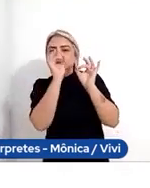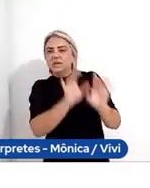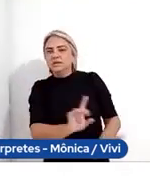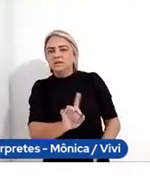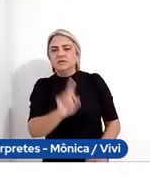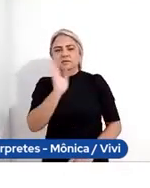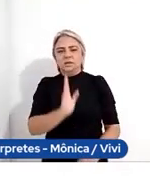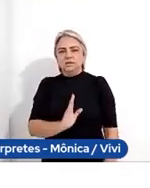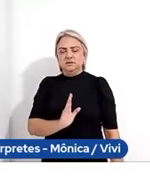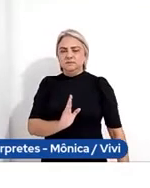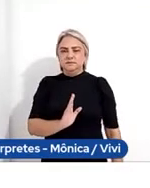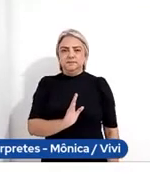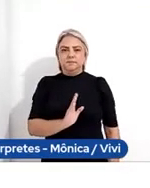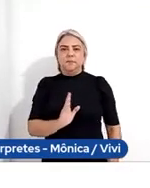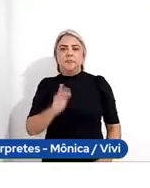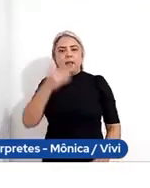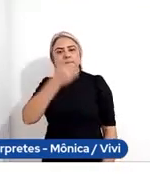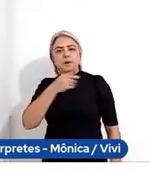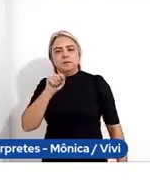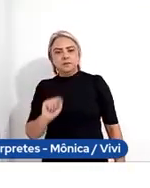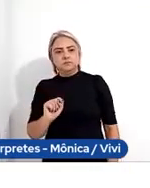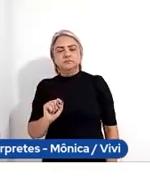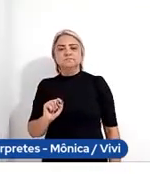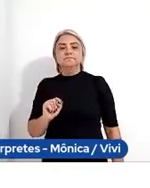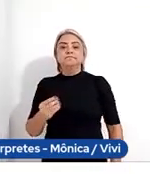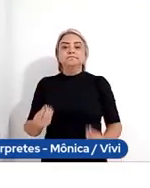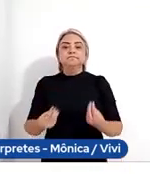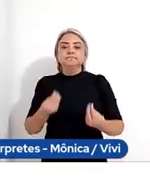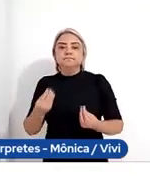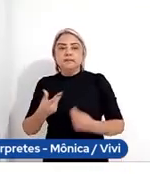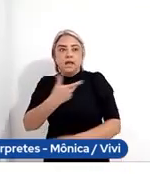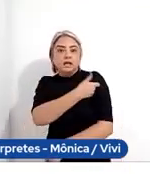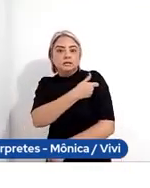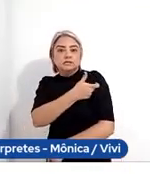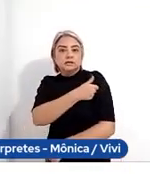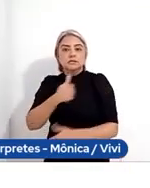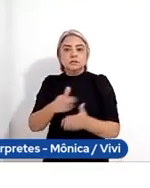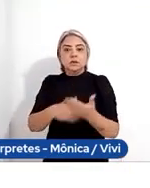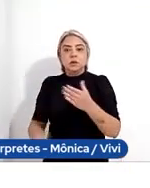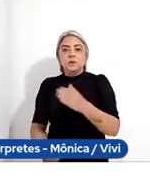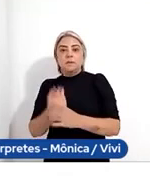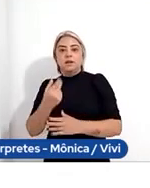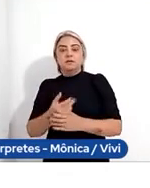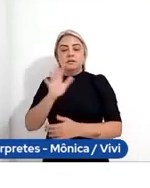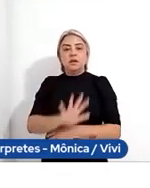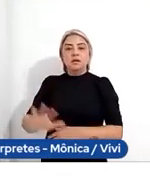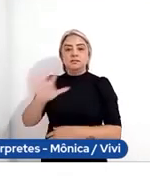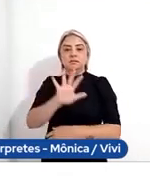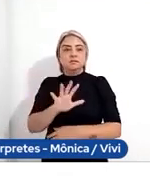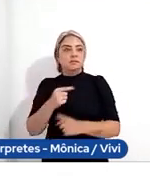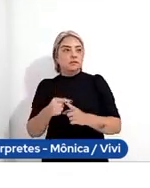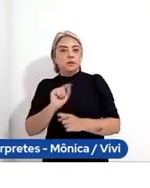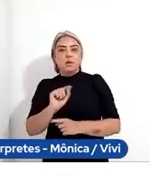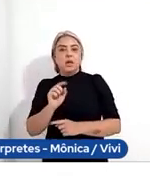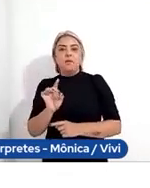Brasil. A prova disso é que essas vacinas todas são produzidas nacionalmente. E não por acaso, né? Não é à